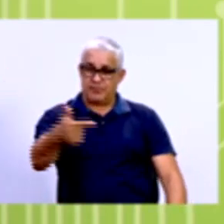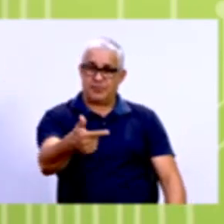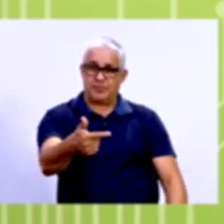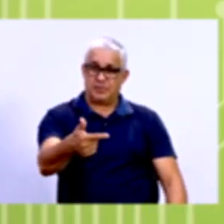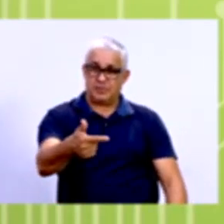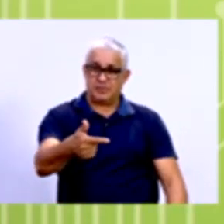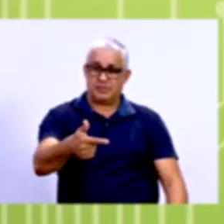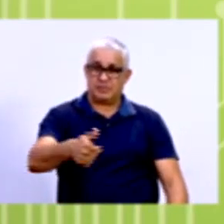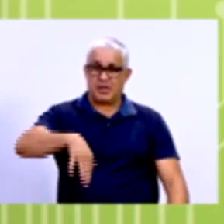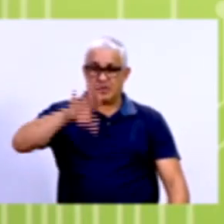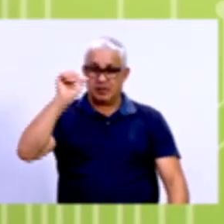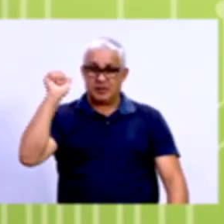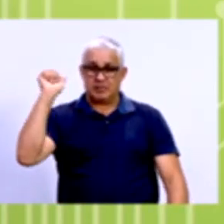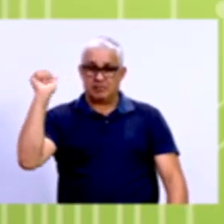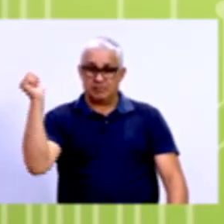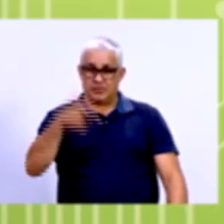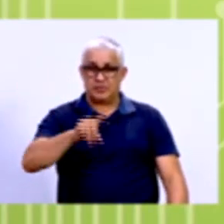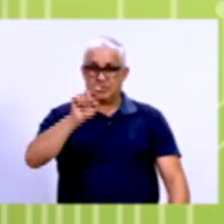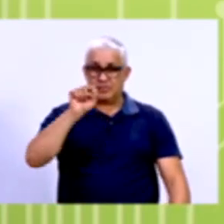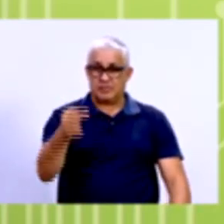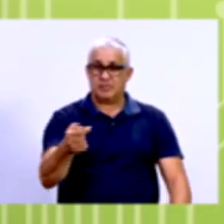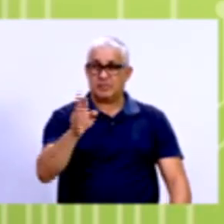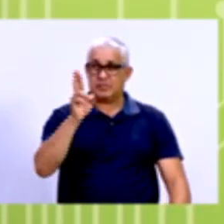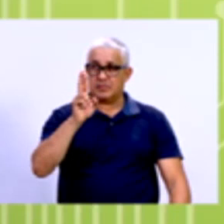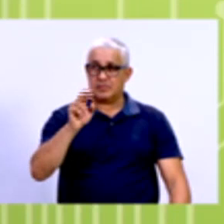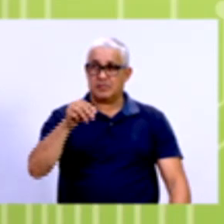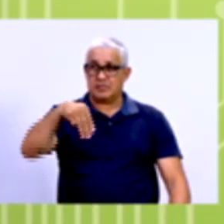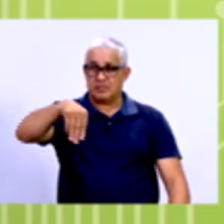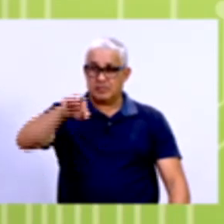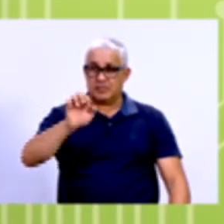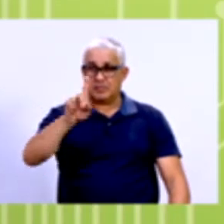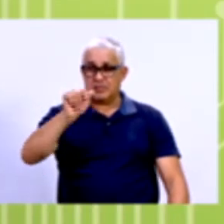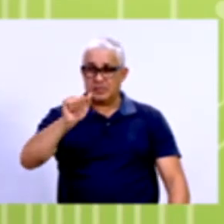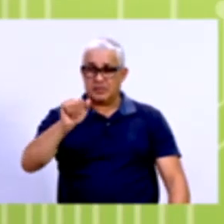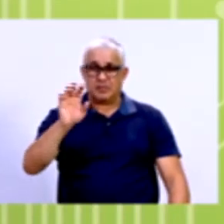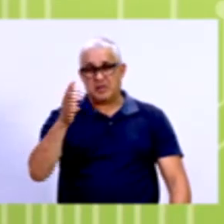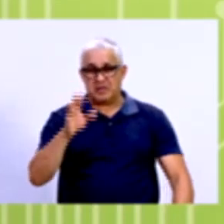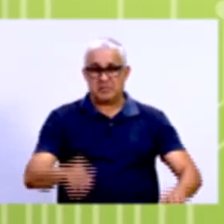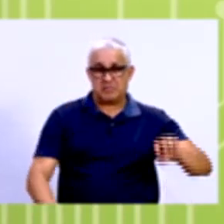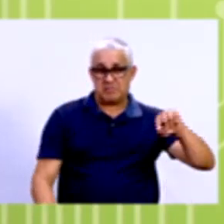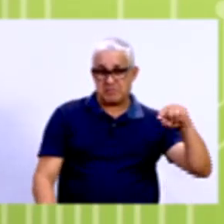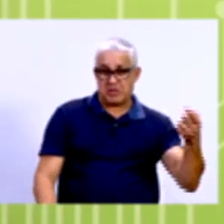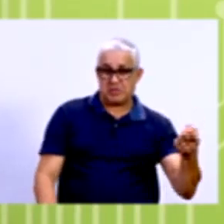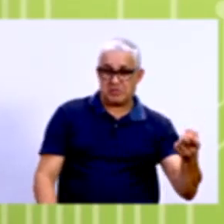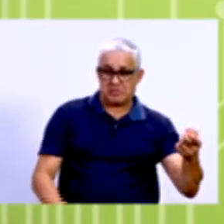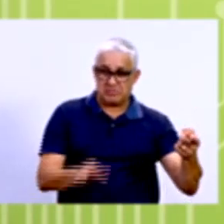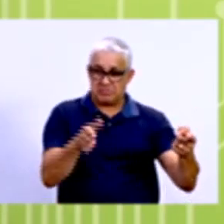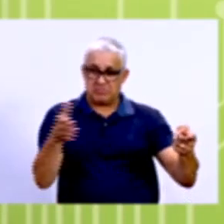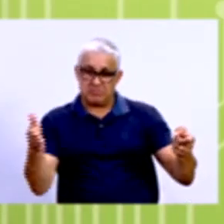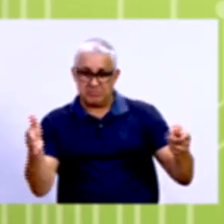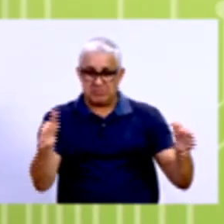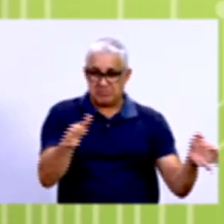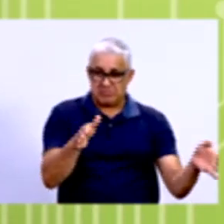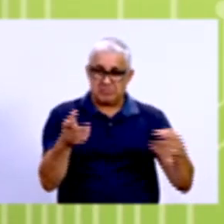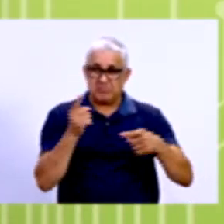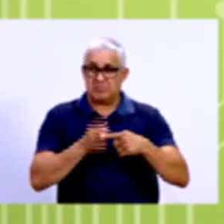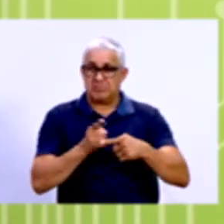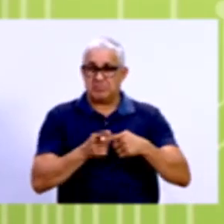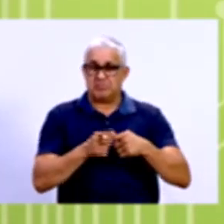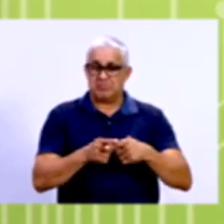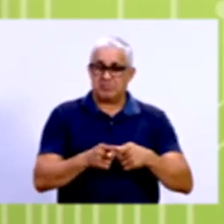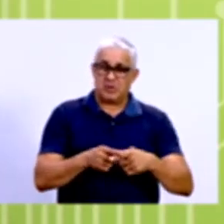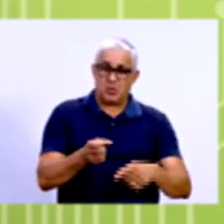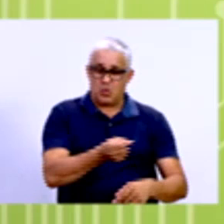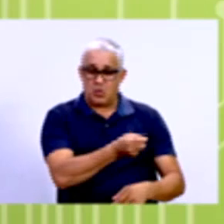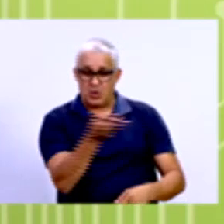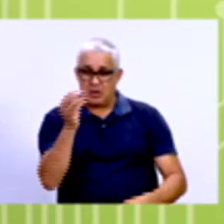que R$1.000. Sendo que, se a gente for ver, a média seria entre 1.000, né? Ali, por quê? Porque a maior quantidade